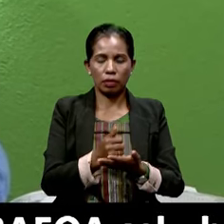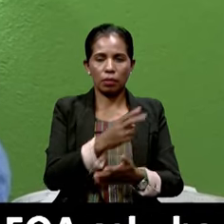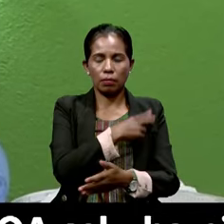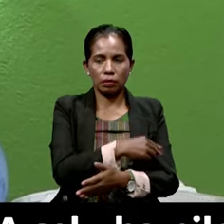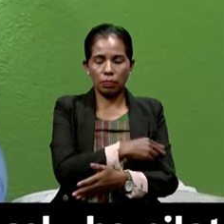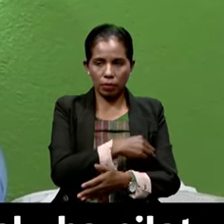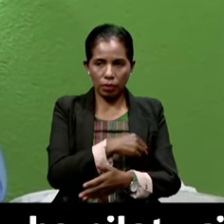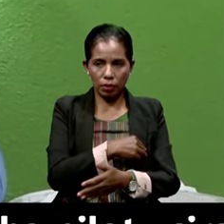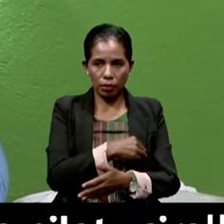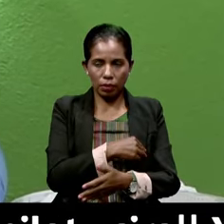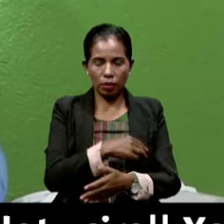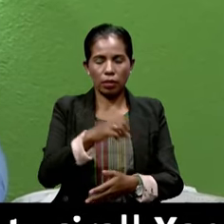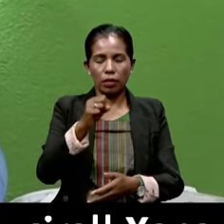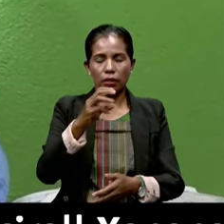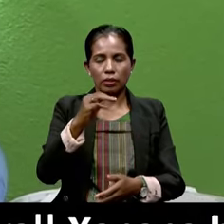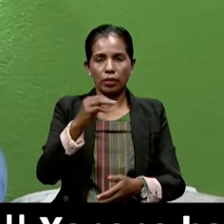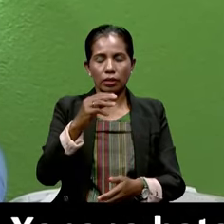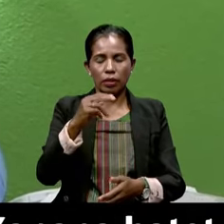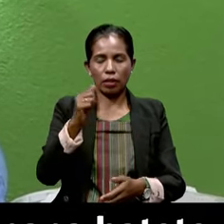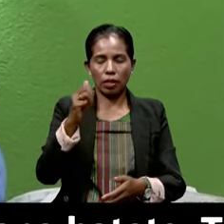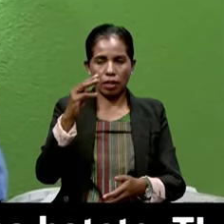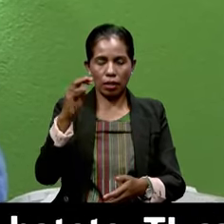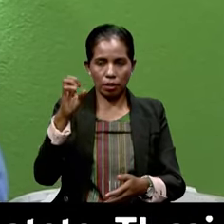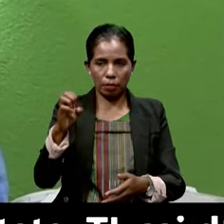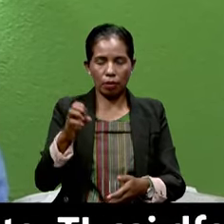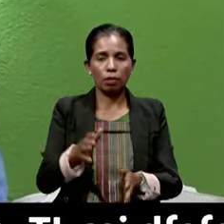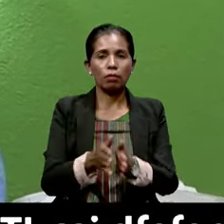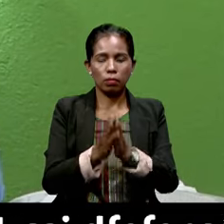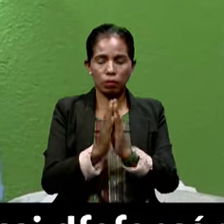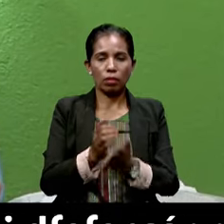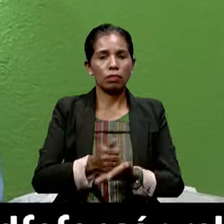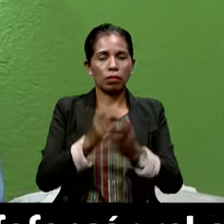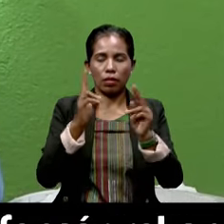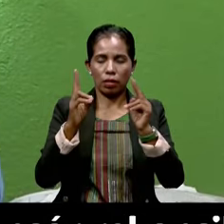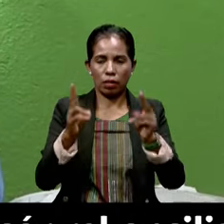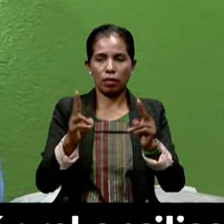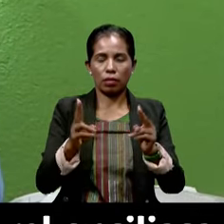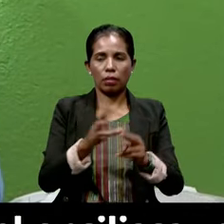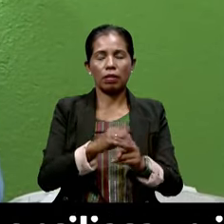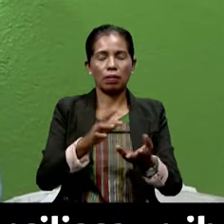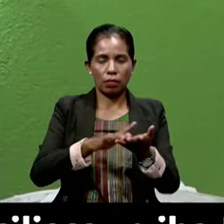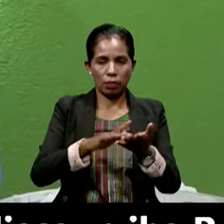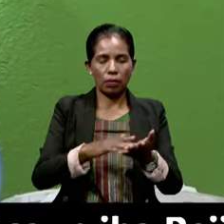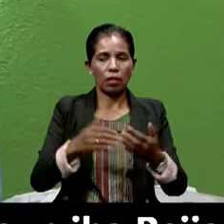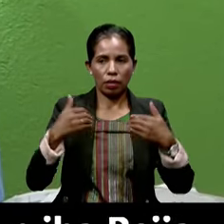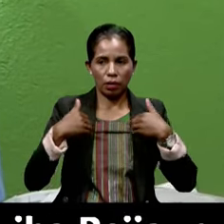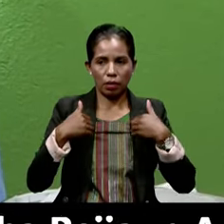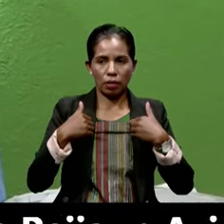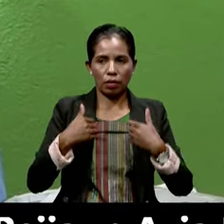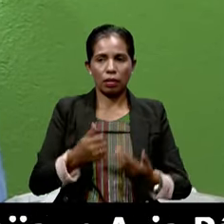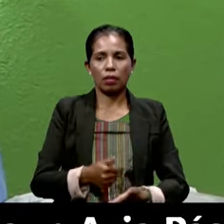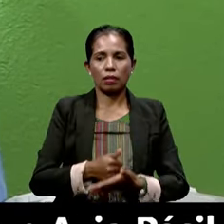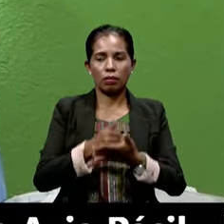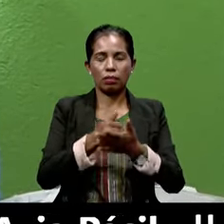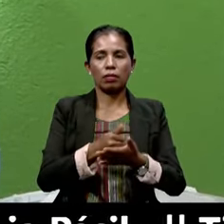hospital ou snail ou centro saúde bem básico o su ajuda lá is o número que vemos aqui, né? Depois, halorará o com a